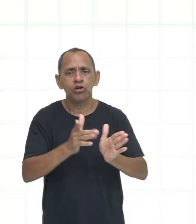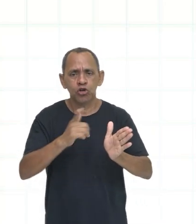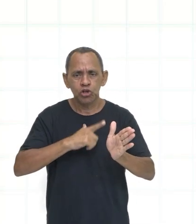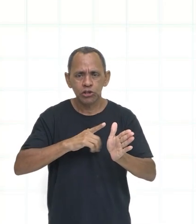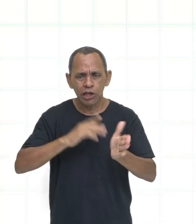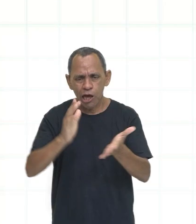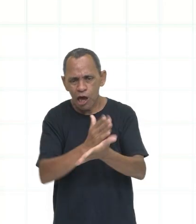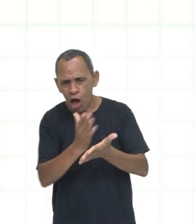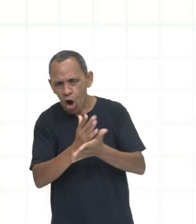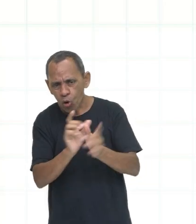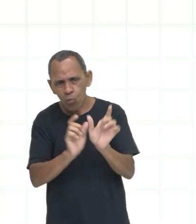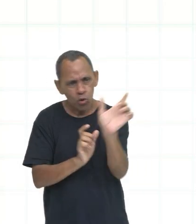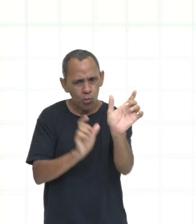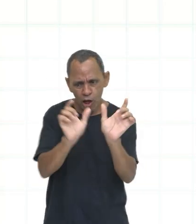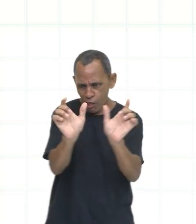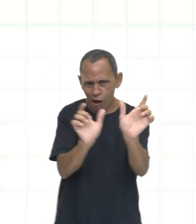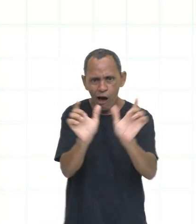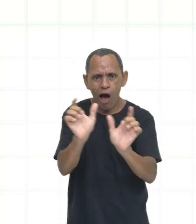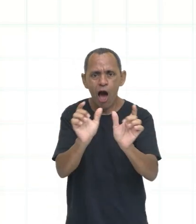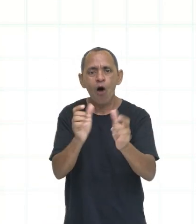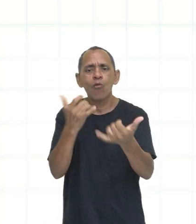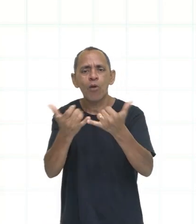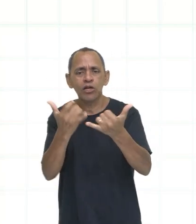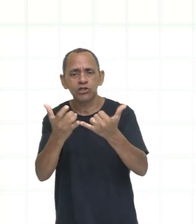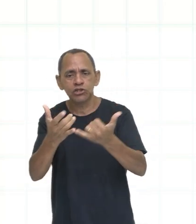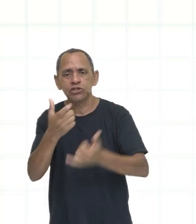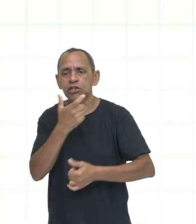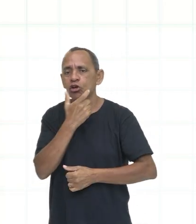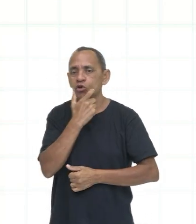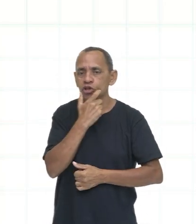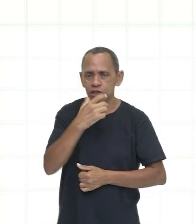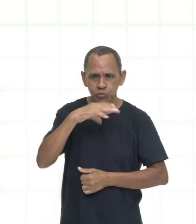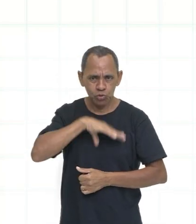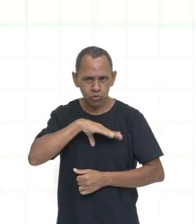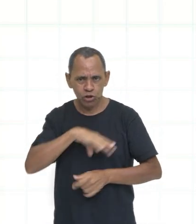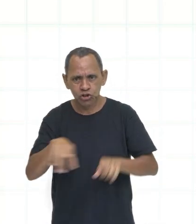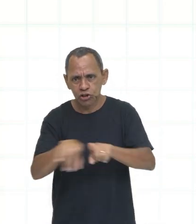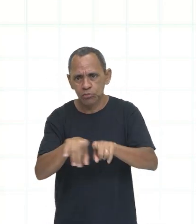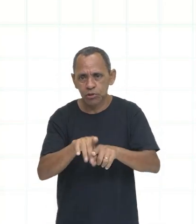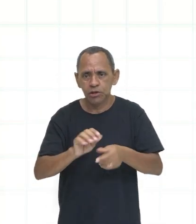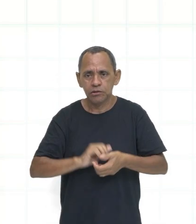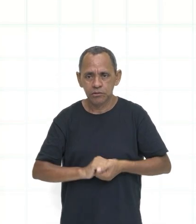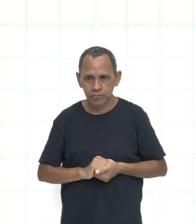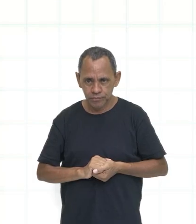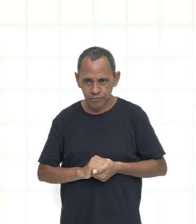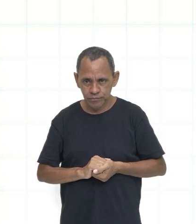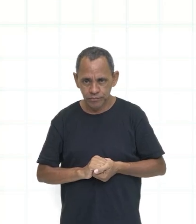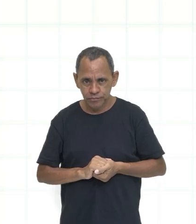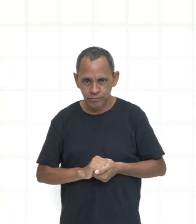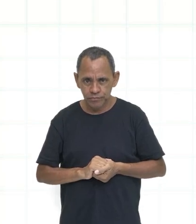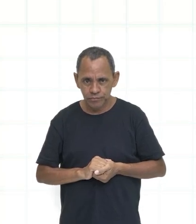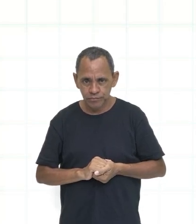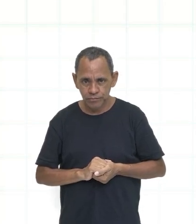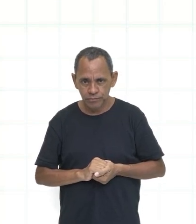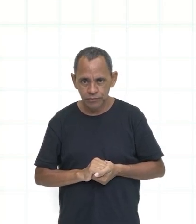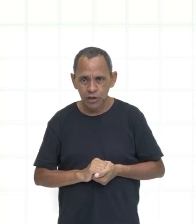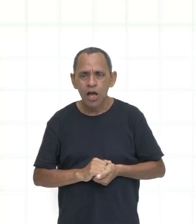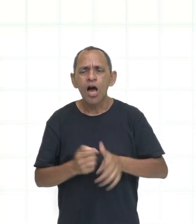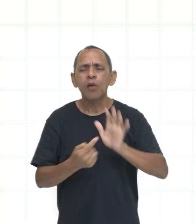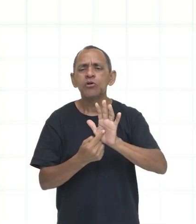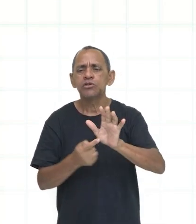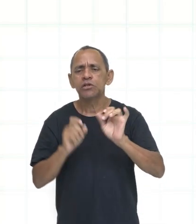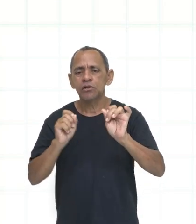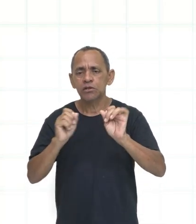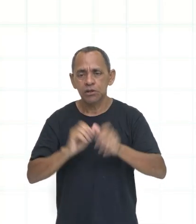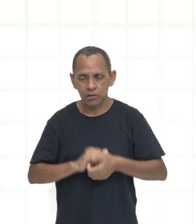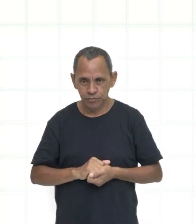palavras cognatas, né? Mas o que, né? Diversity, cultural, sense,